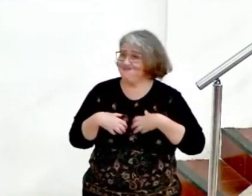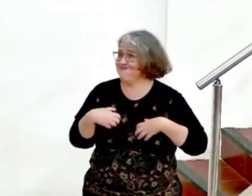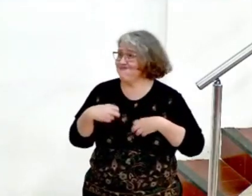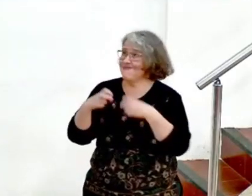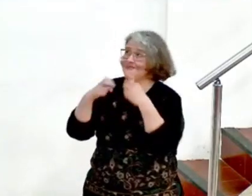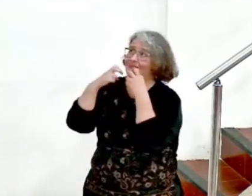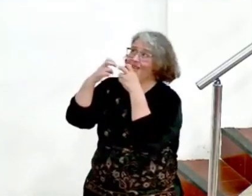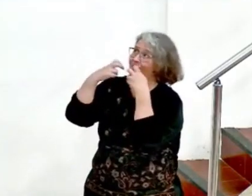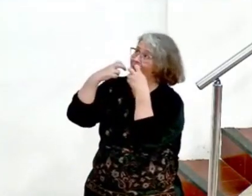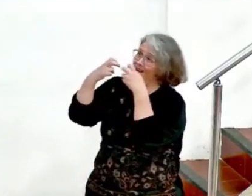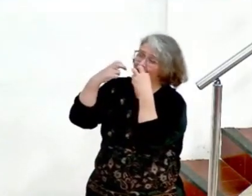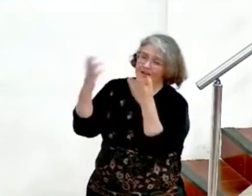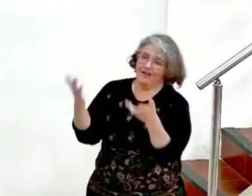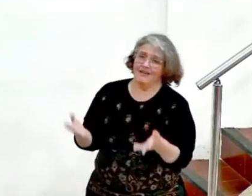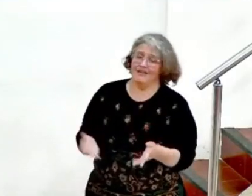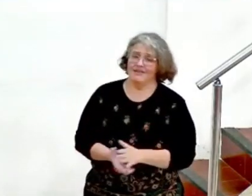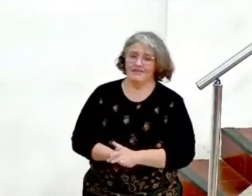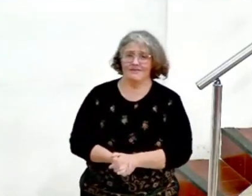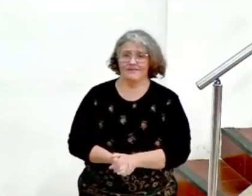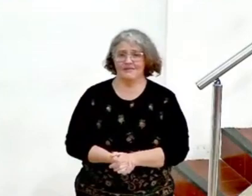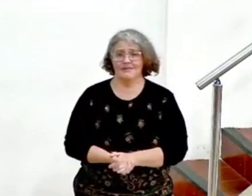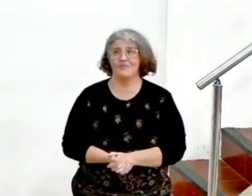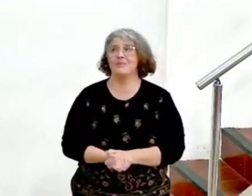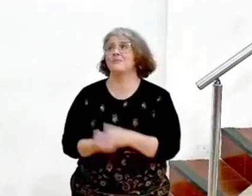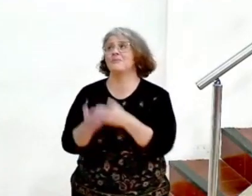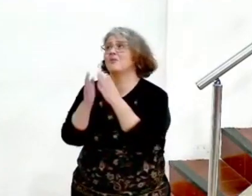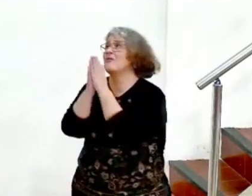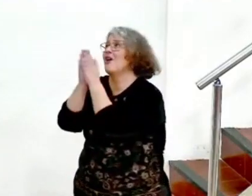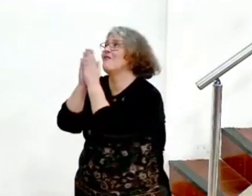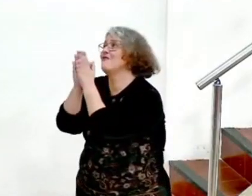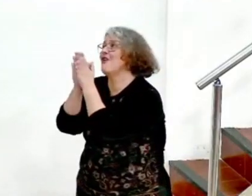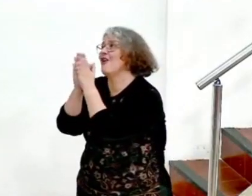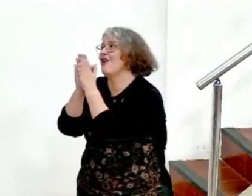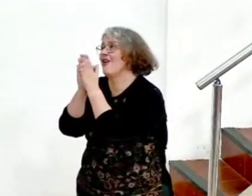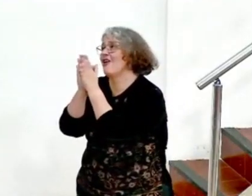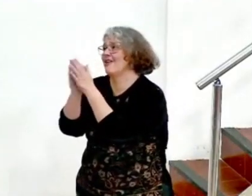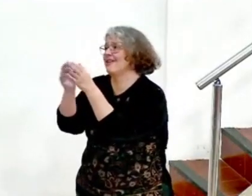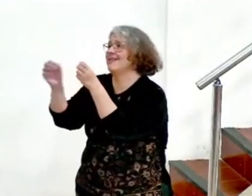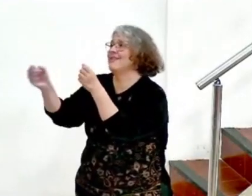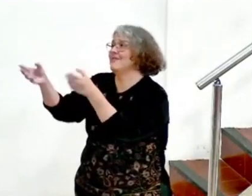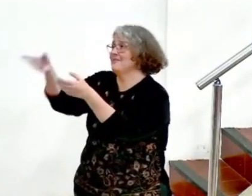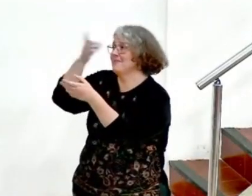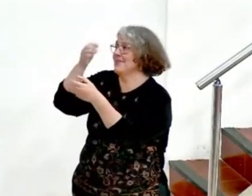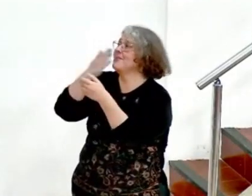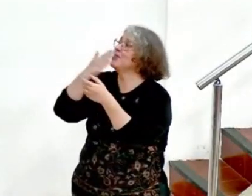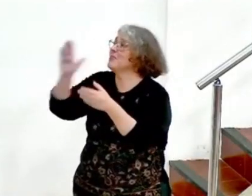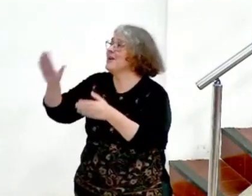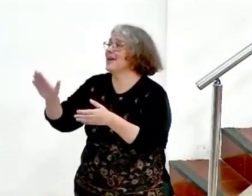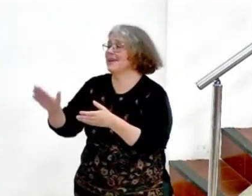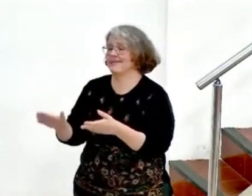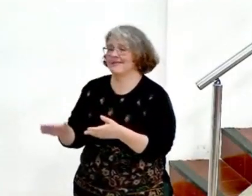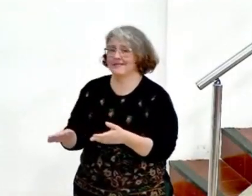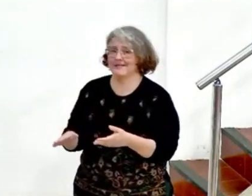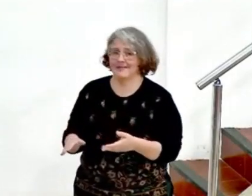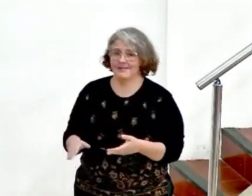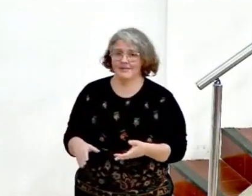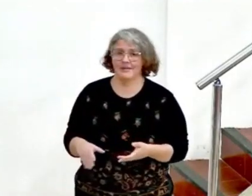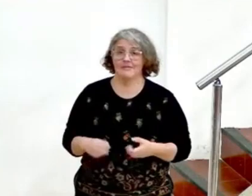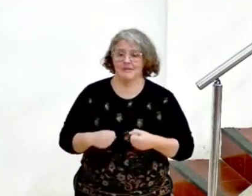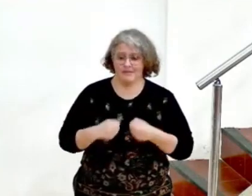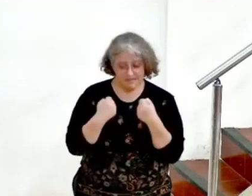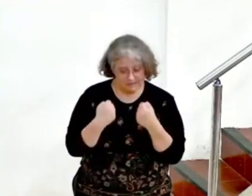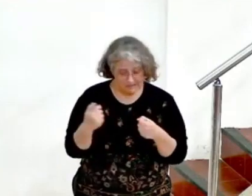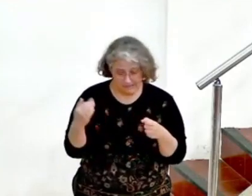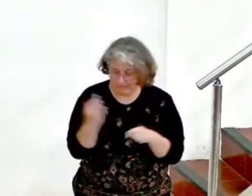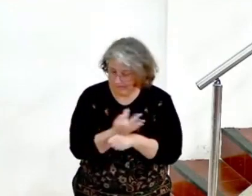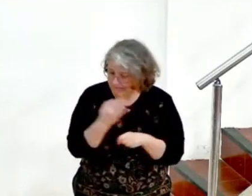a concretização logo dessa promessa? Porque você não suporta mais esse mundo? Porque você não aguenta mais as aflições que você passa